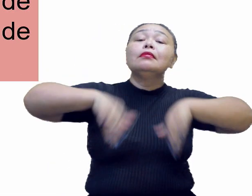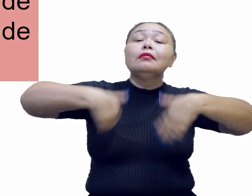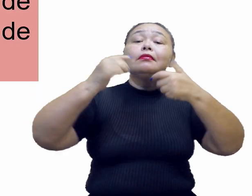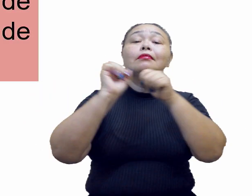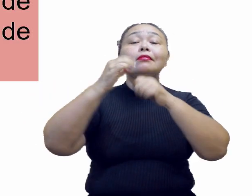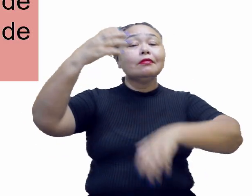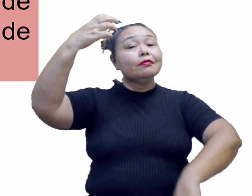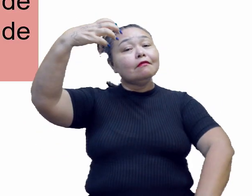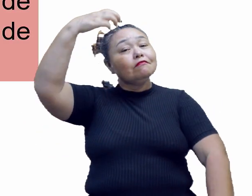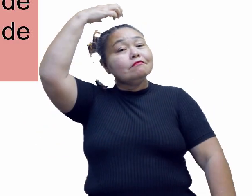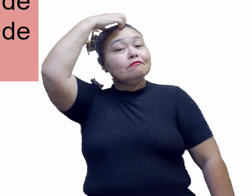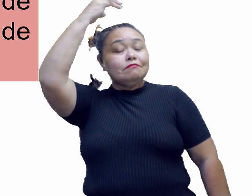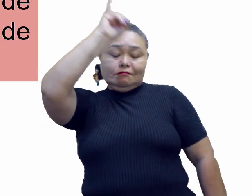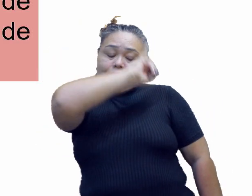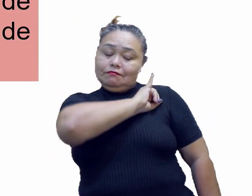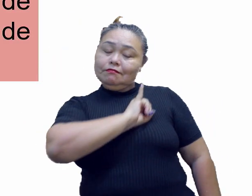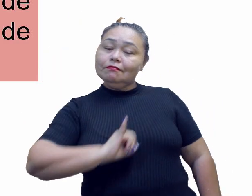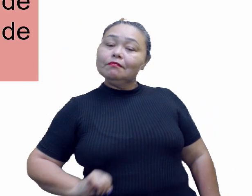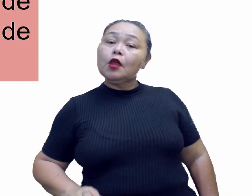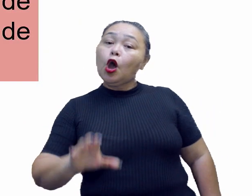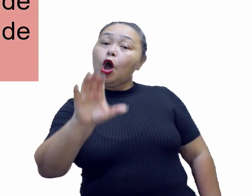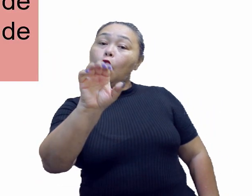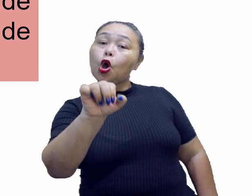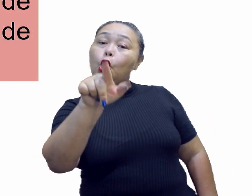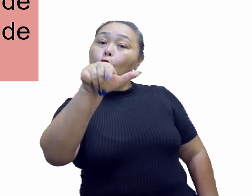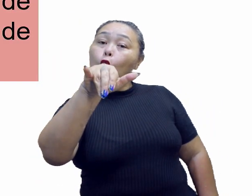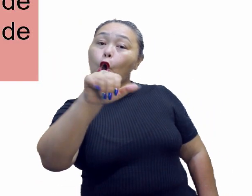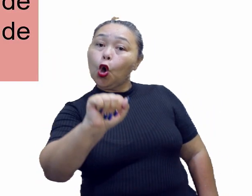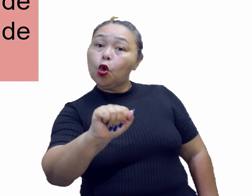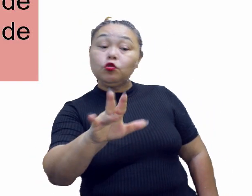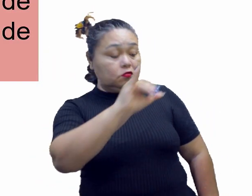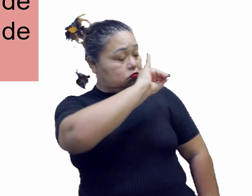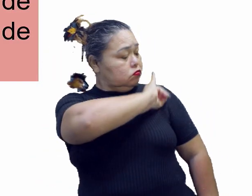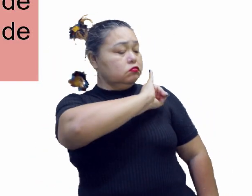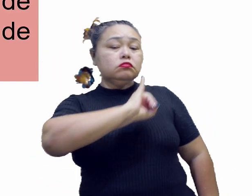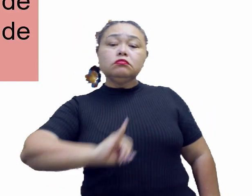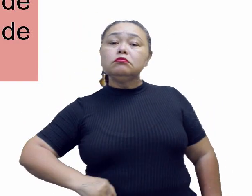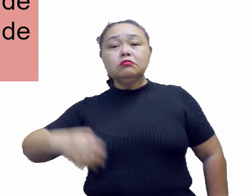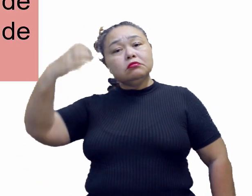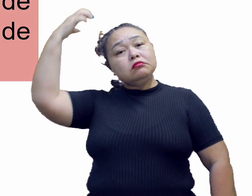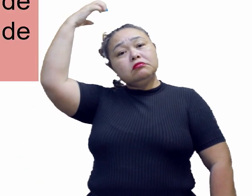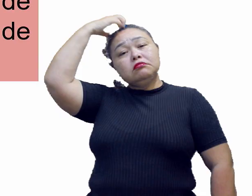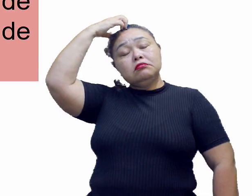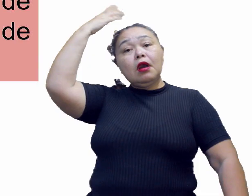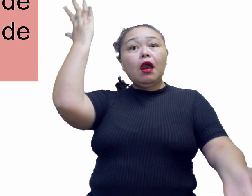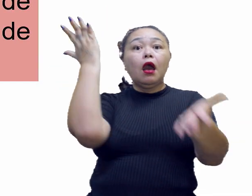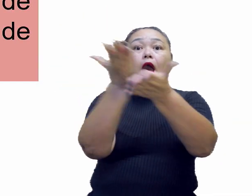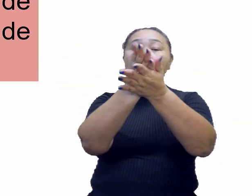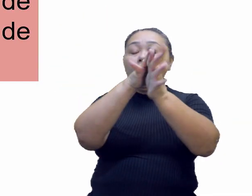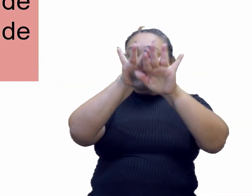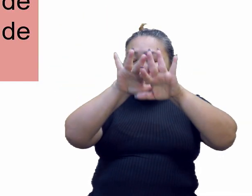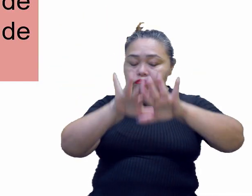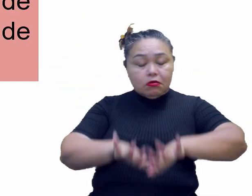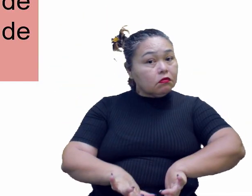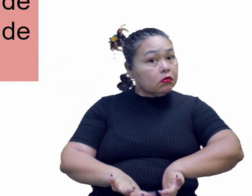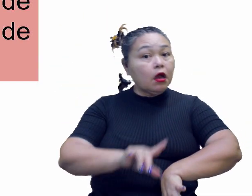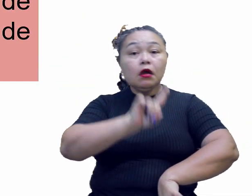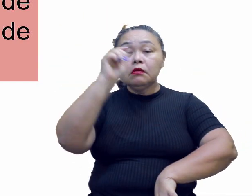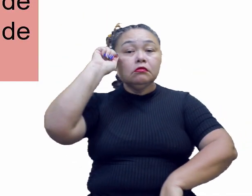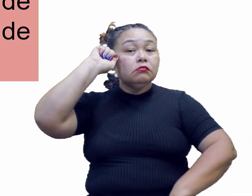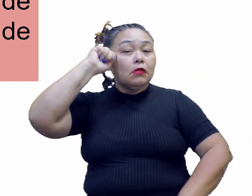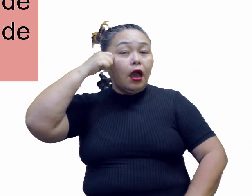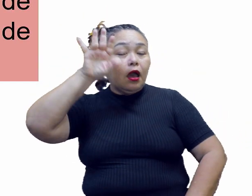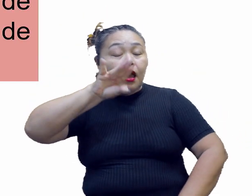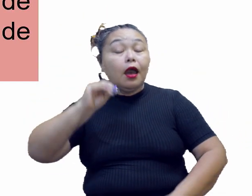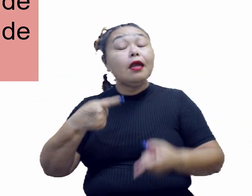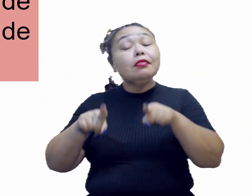dos impérios coloniais. Agora esses impérios coloniais vão acabar, tanto na África